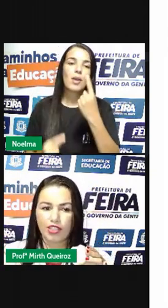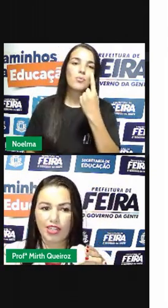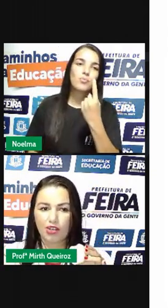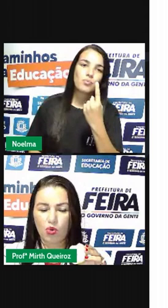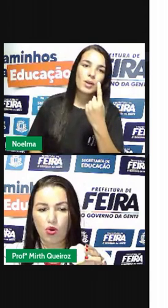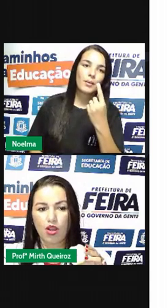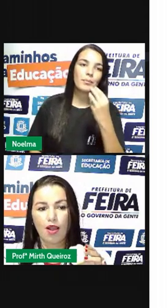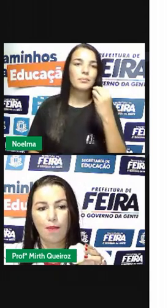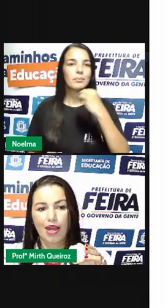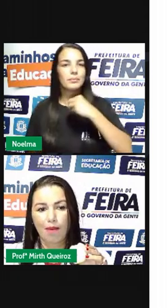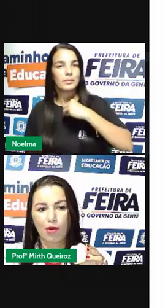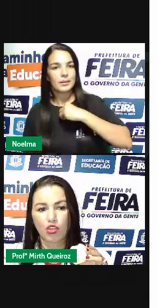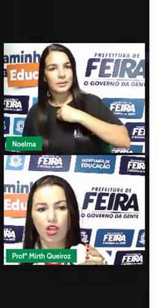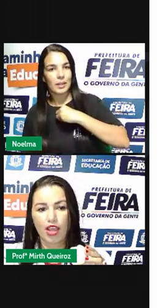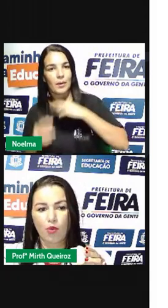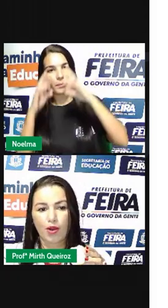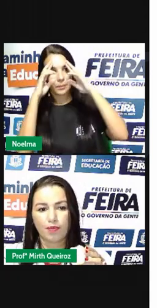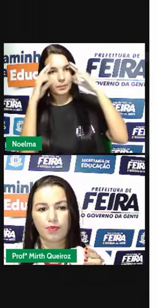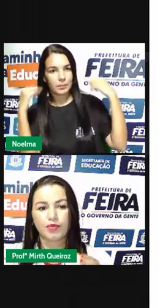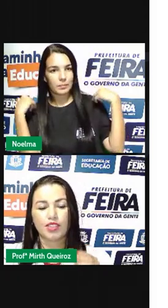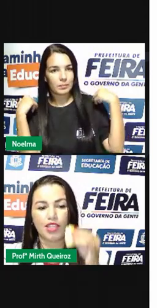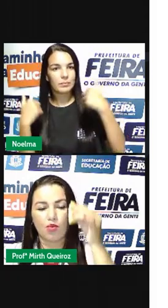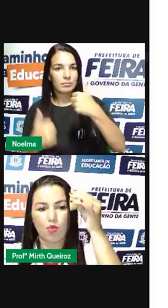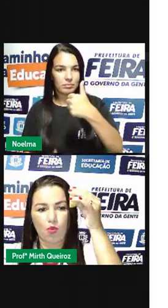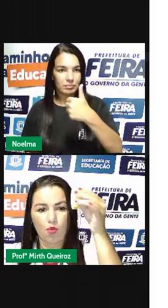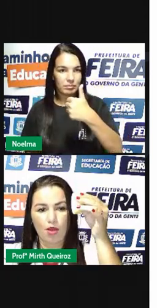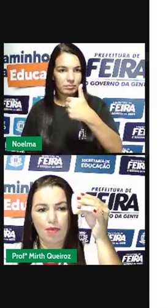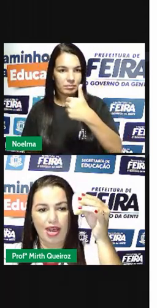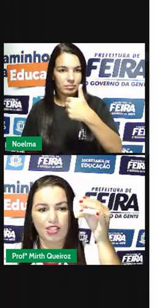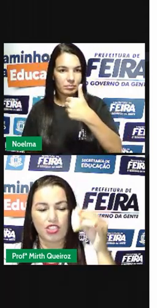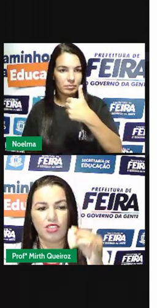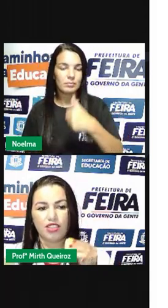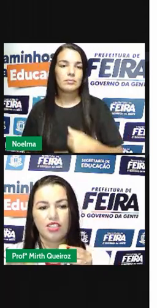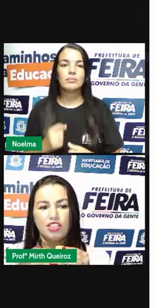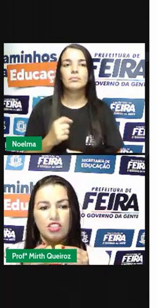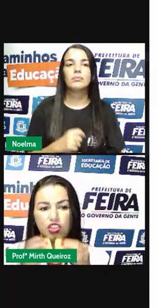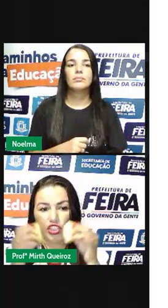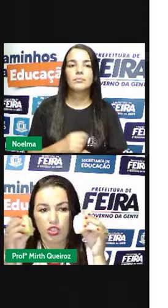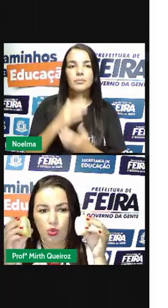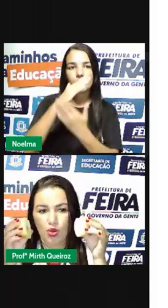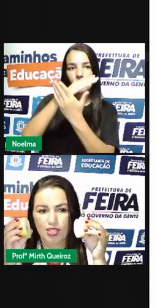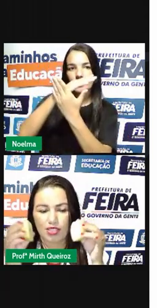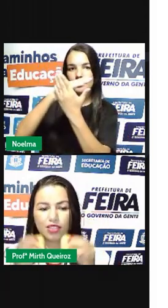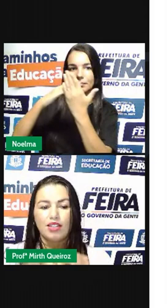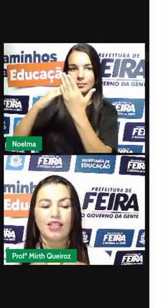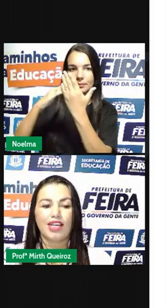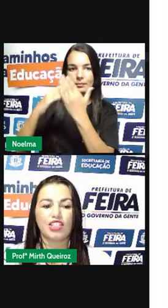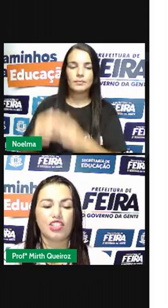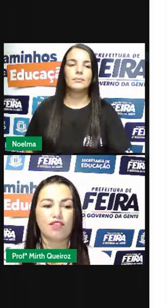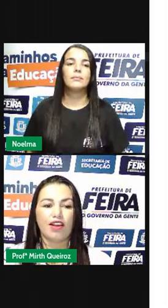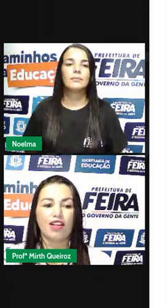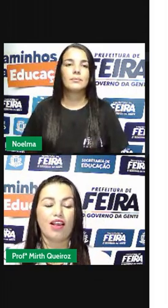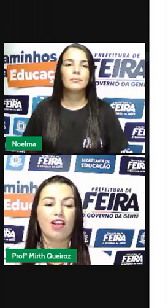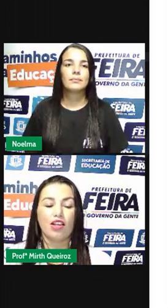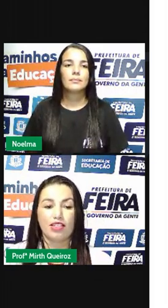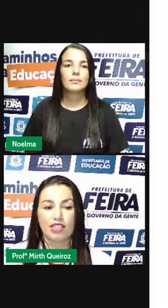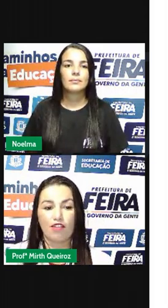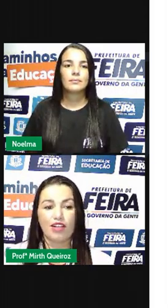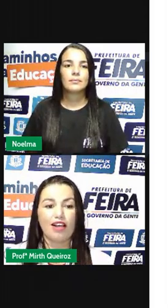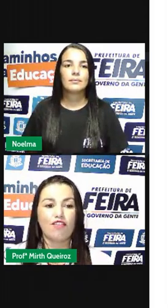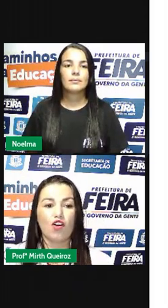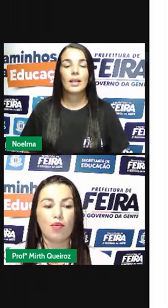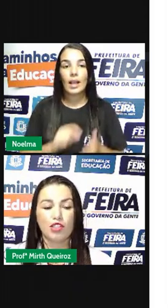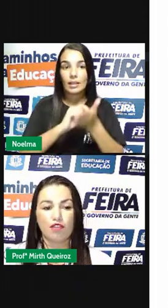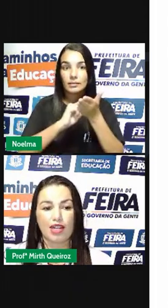uma a pro entregou para pro Noelma são uma parte de duas que a gente vai